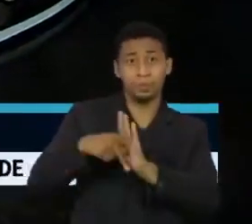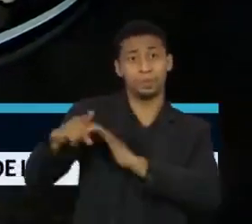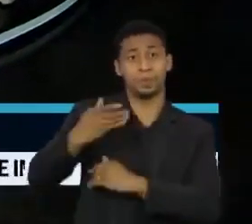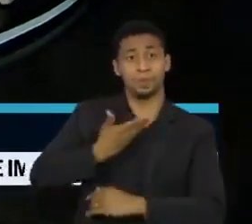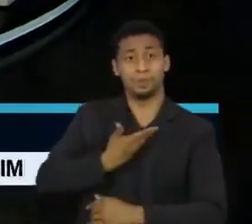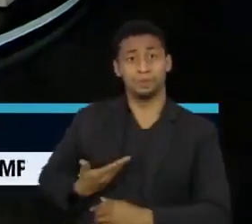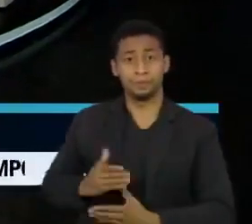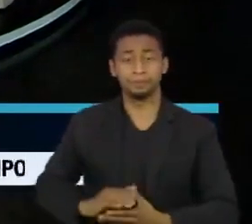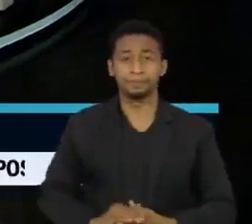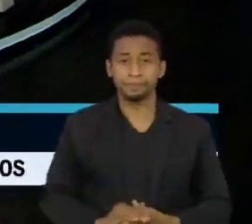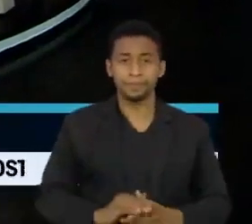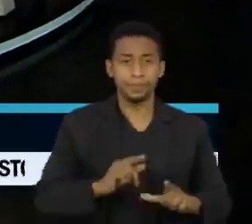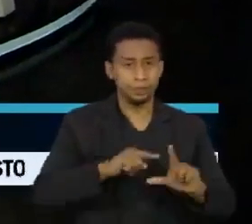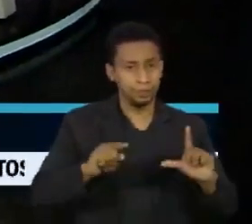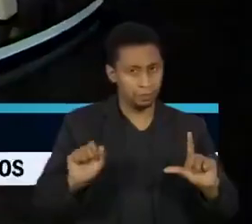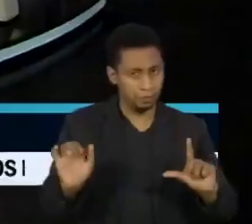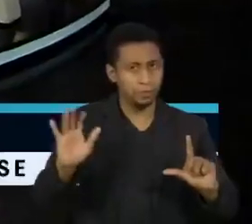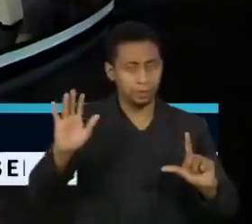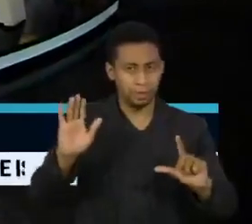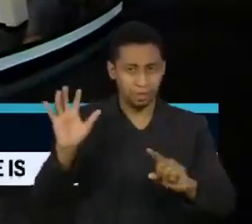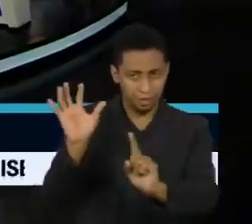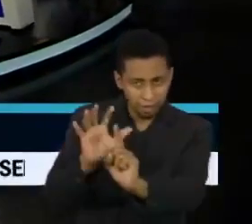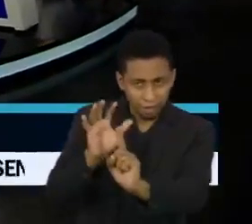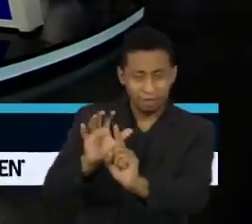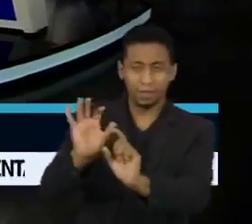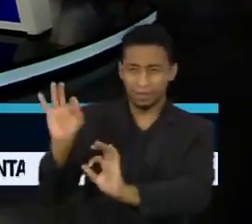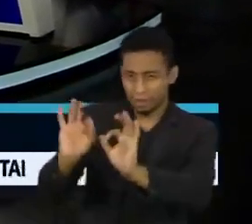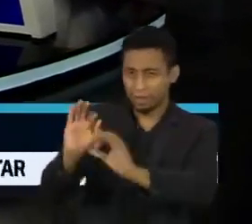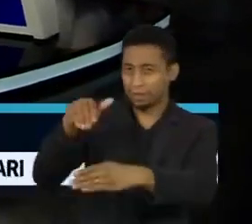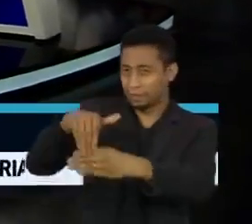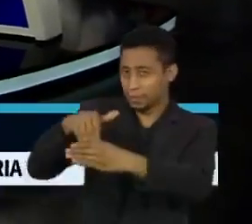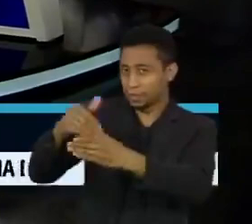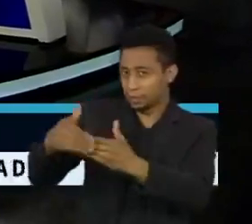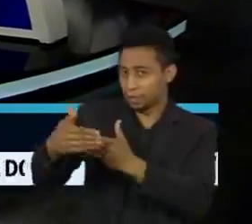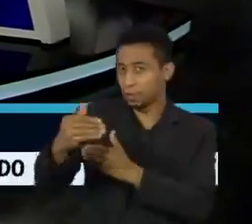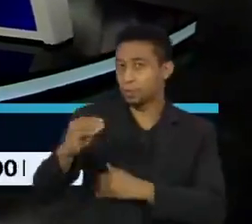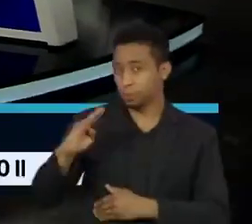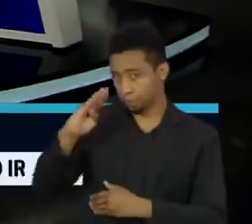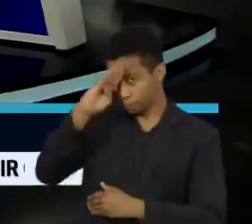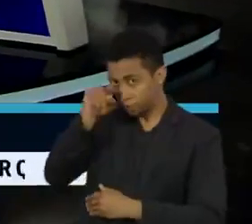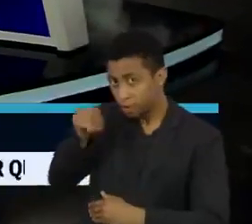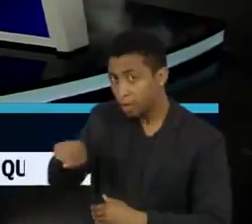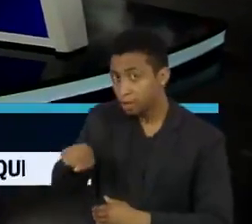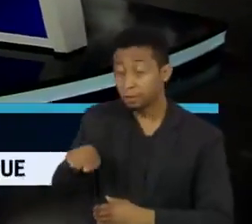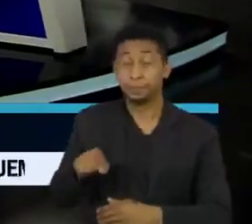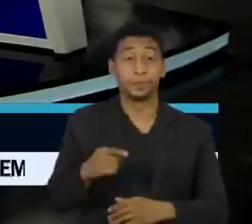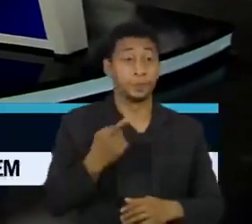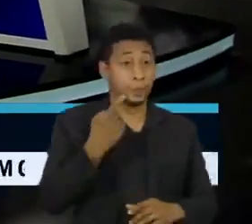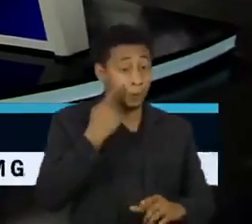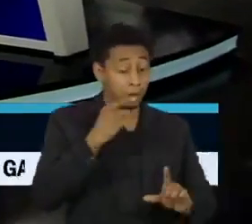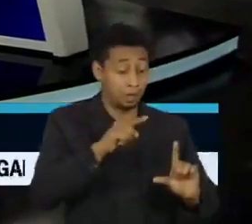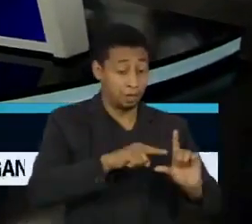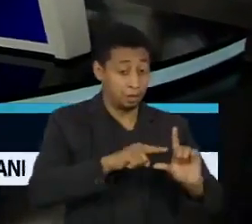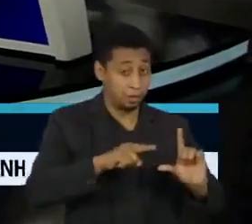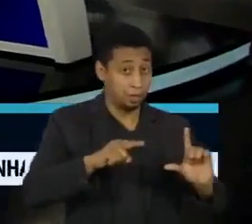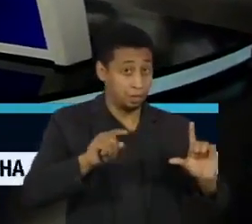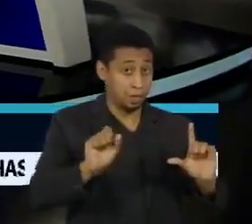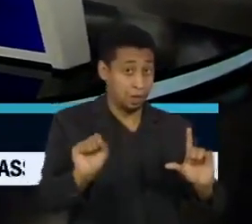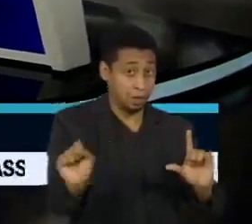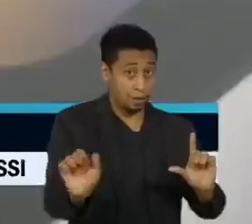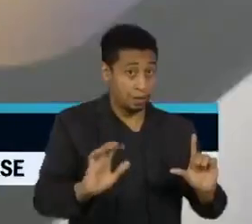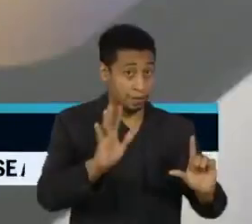Patrícia, como é que a inflação afeta os planos eleitorais do presidente Jair Bolsonaro? A inflação alta é um golpe